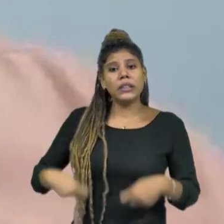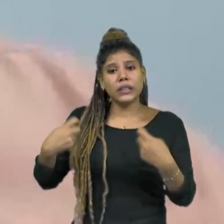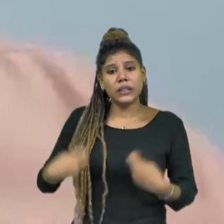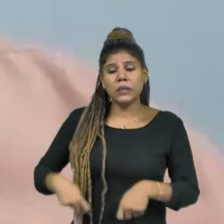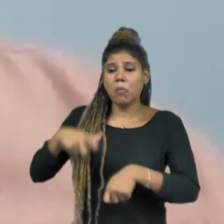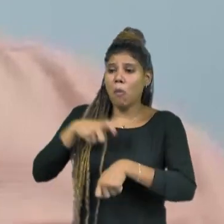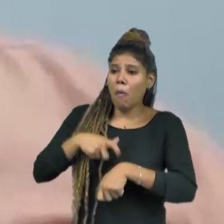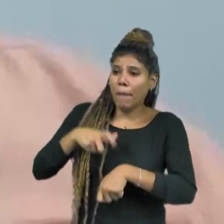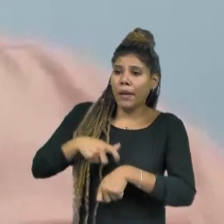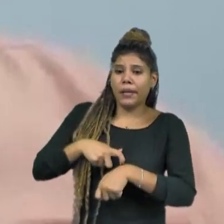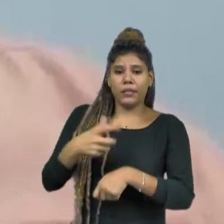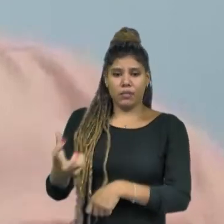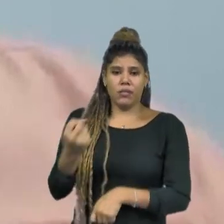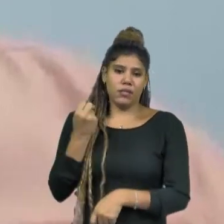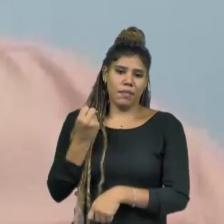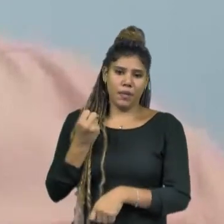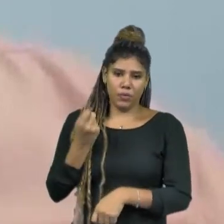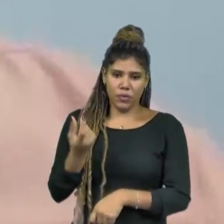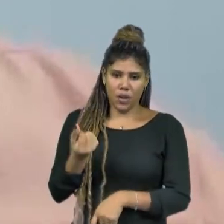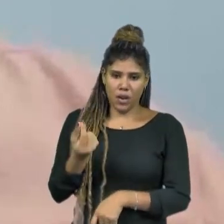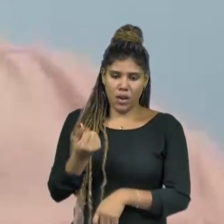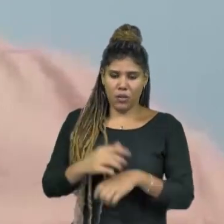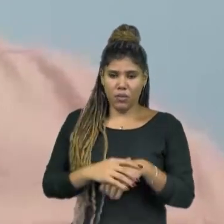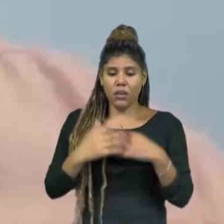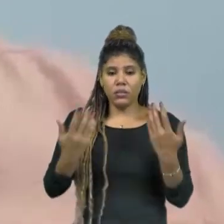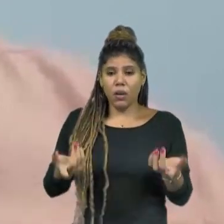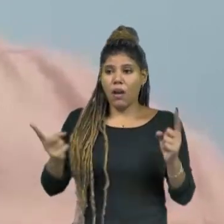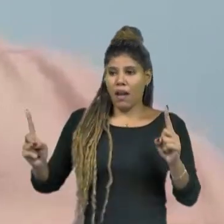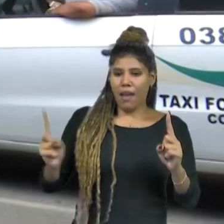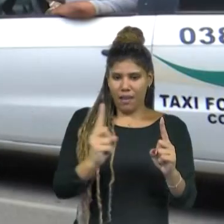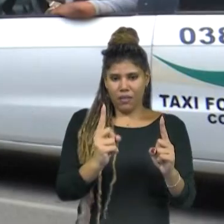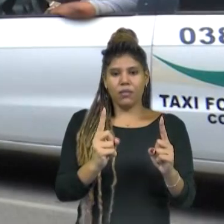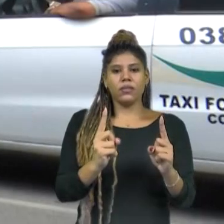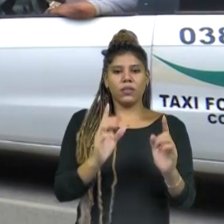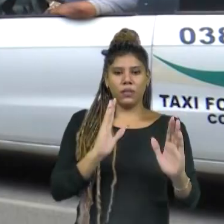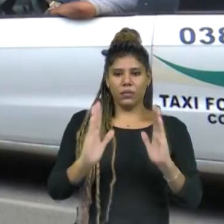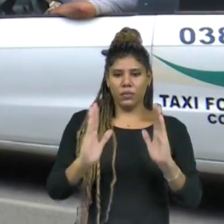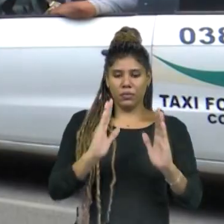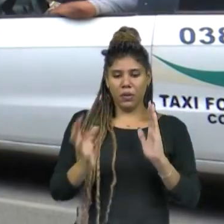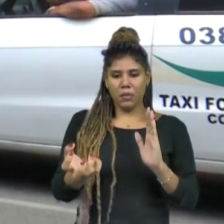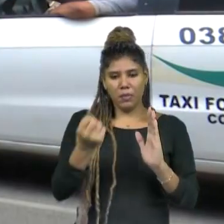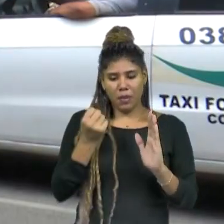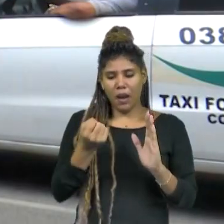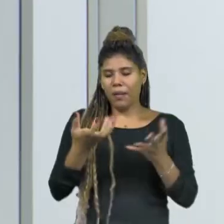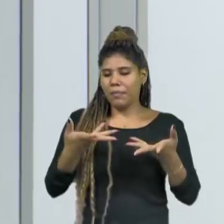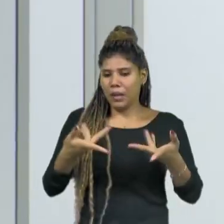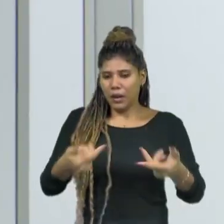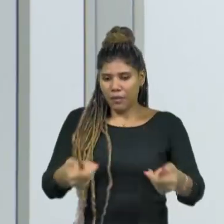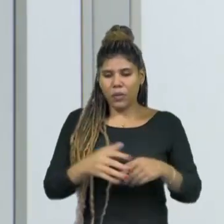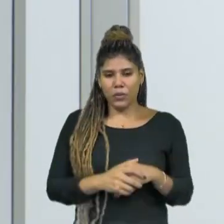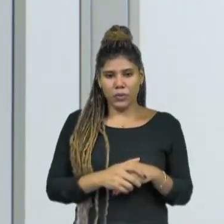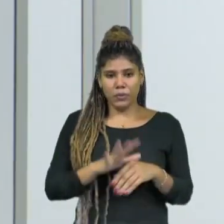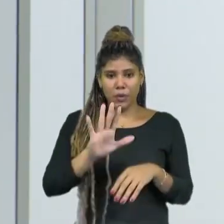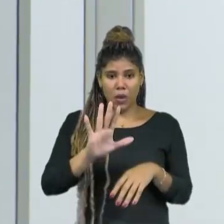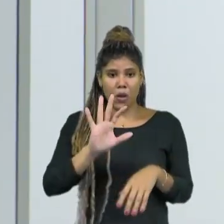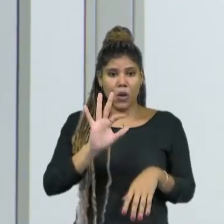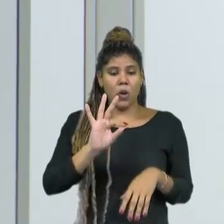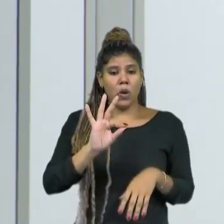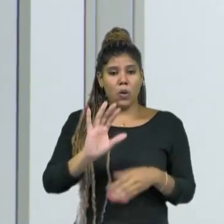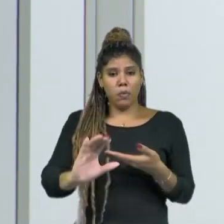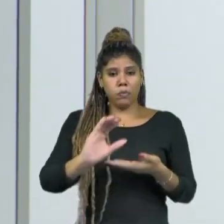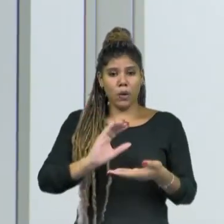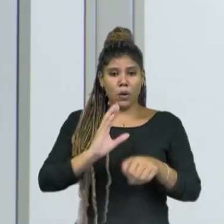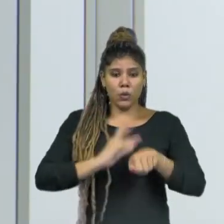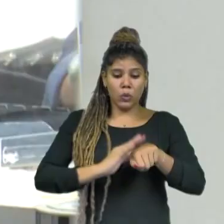daquele benefício. Então, a redução dessa carência é benéfica. A exceção do auxílio-doença, em que o valor é calculado a partir